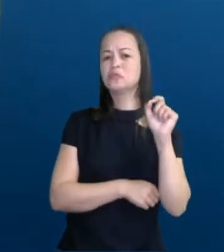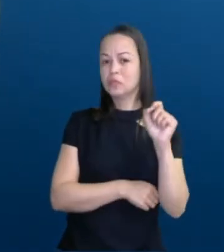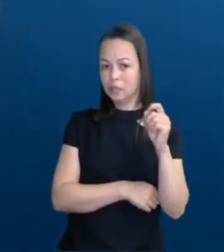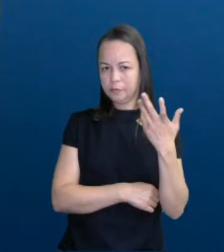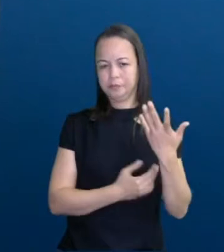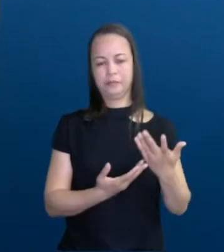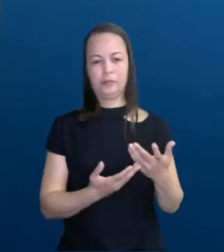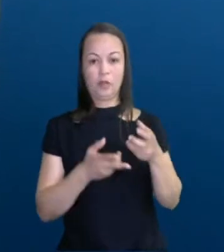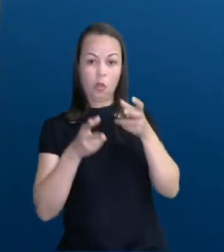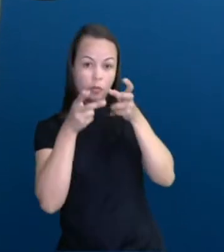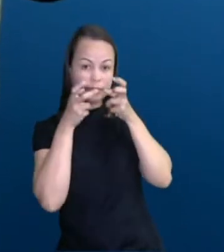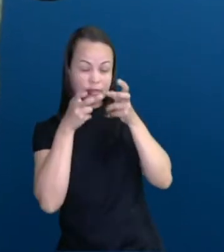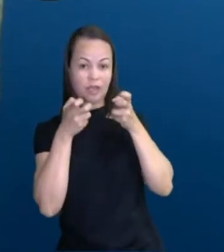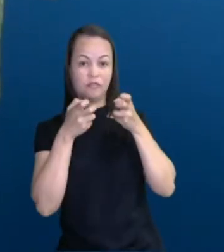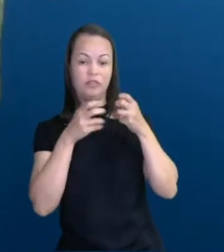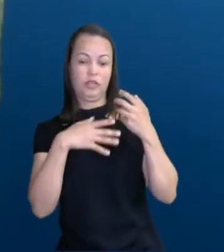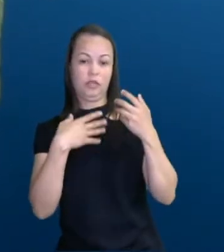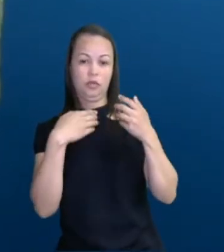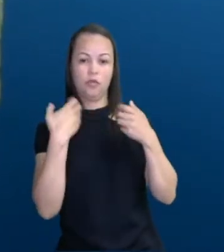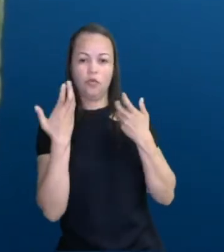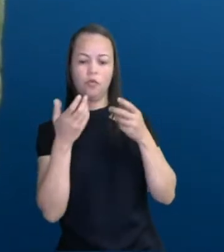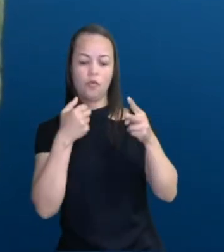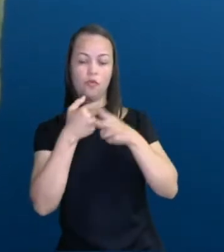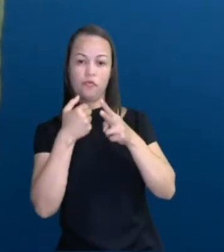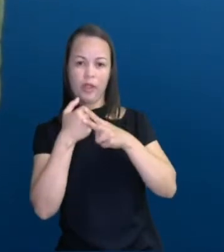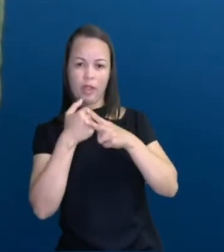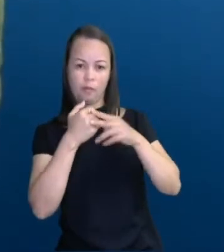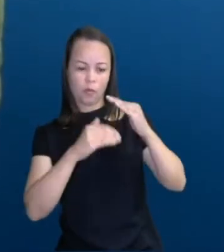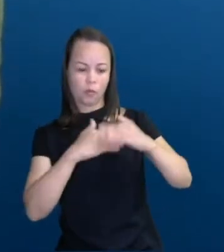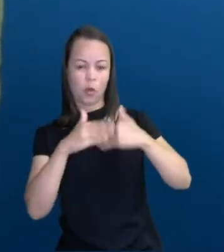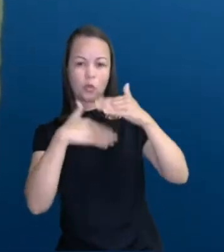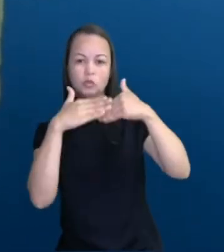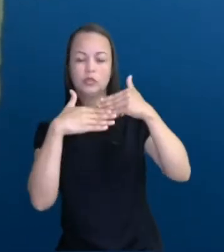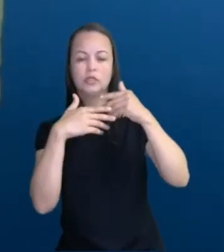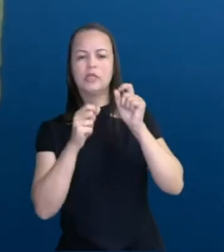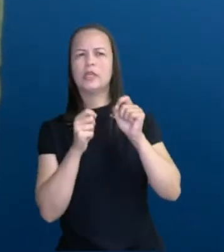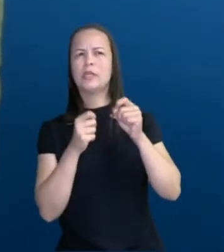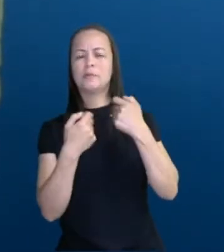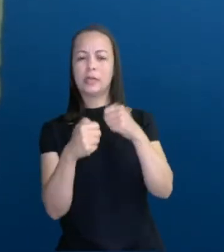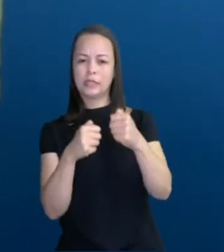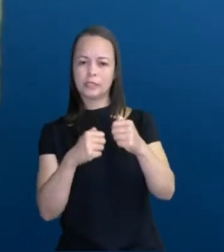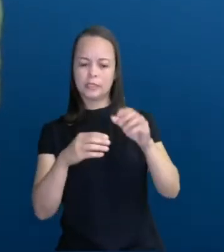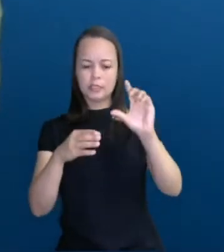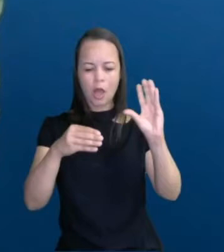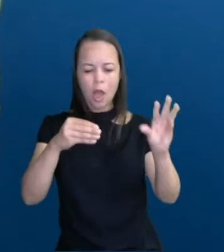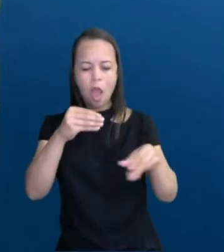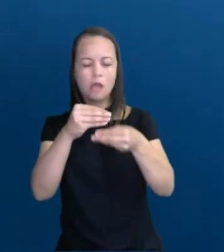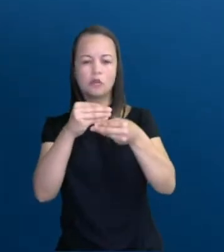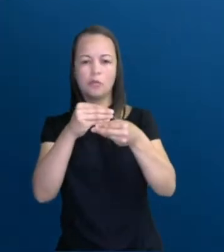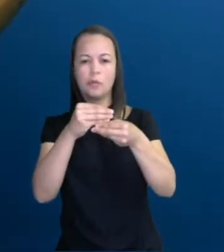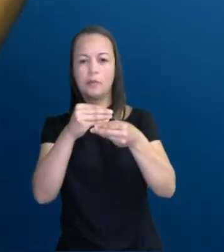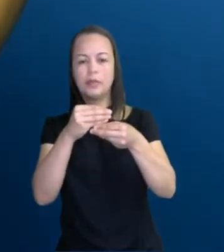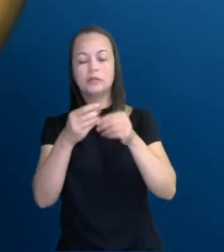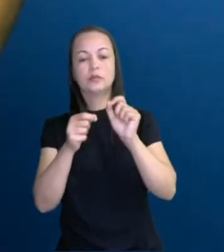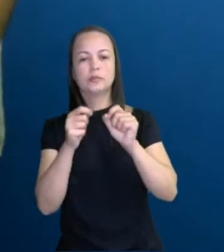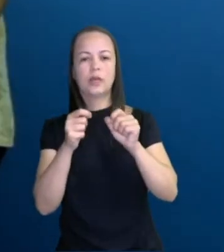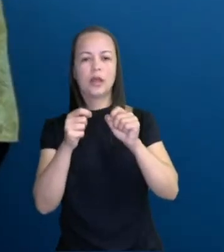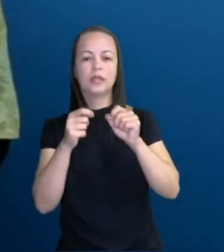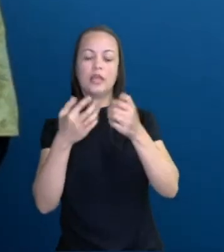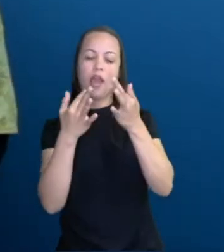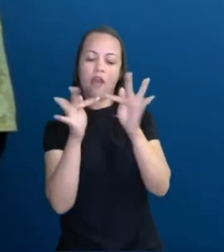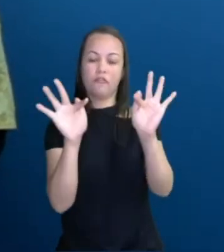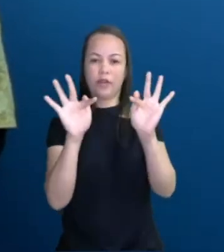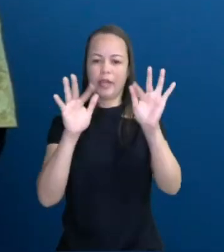produzir, produz, ele precisa de um complemento para que a frase tenha um sentido completo. E quem é esse complemento?